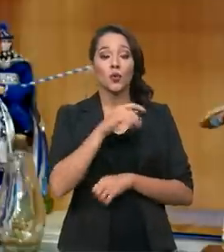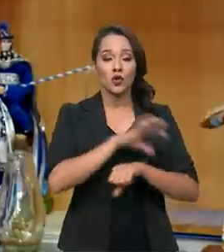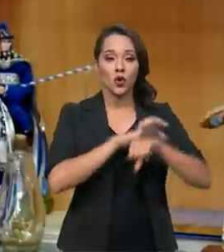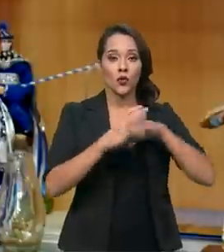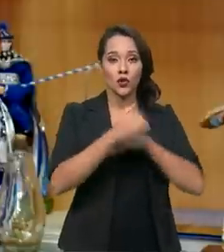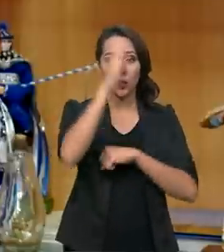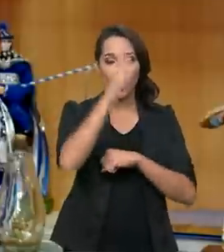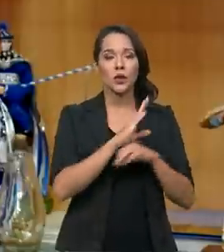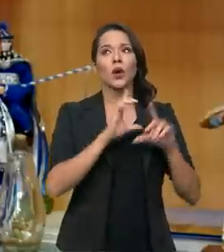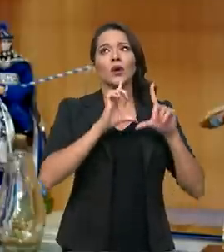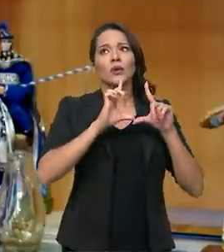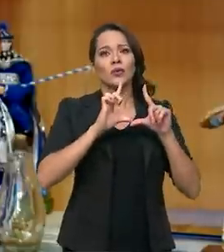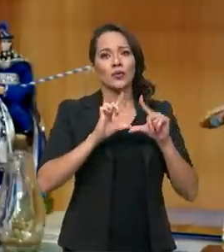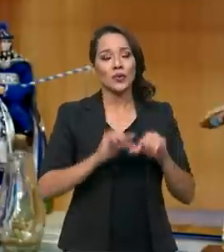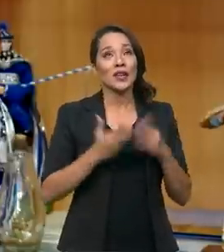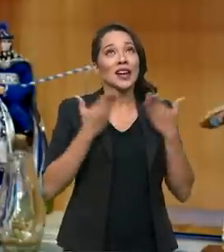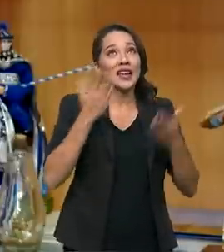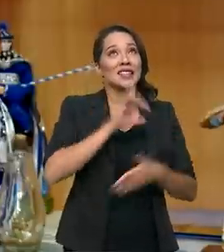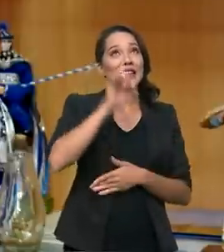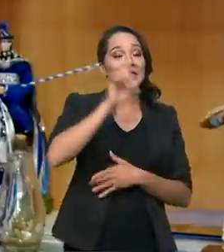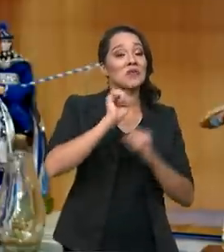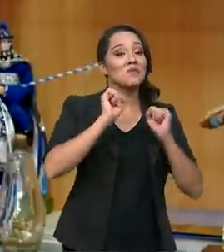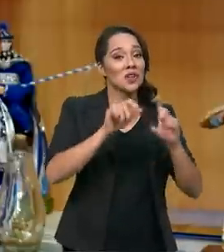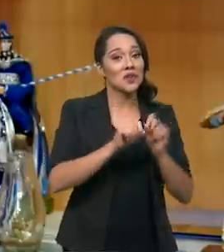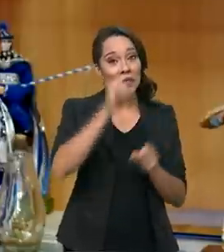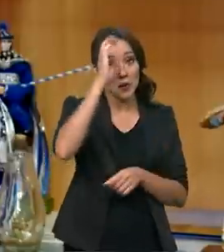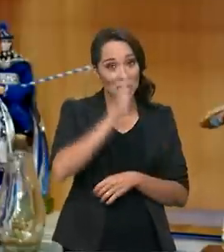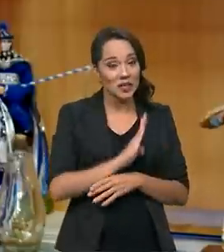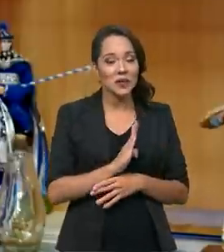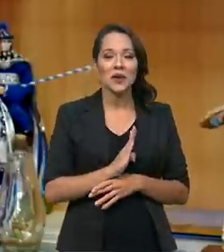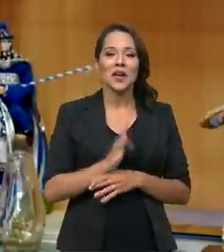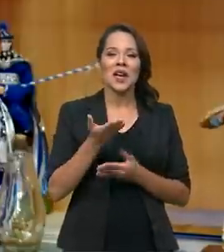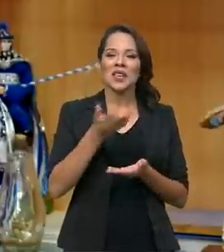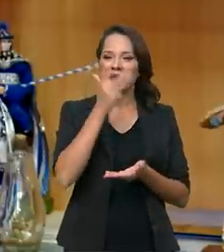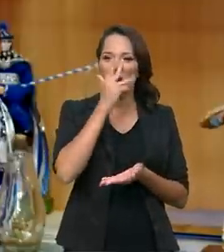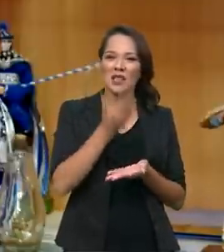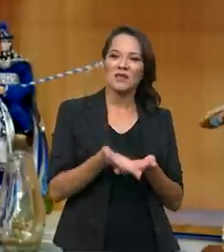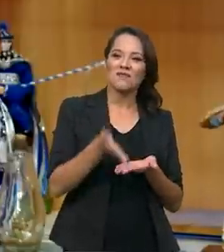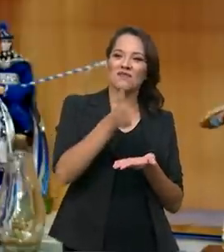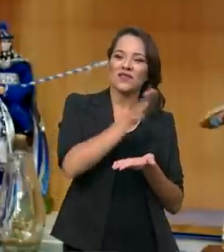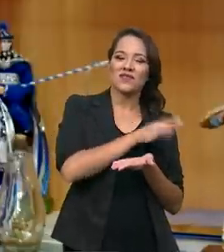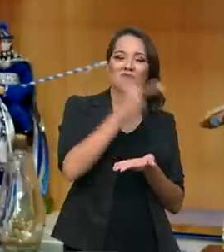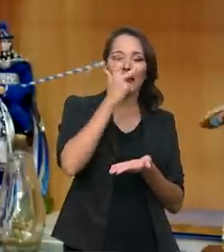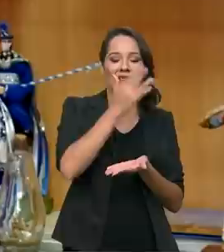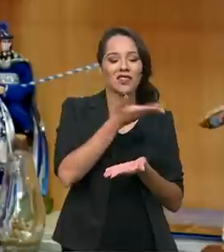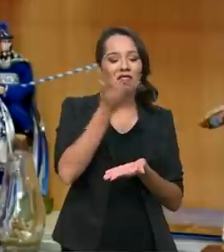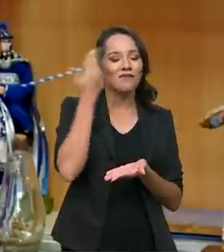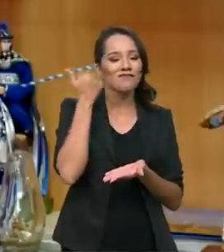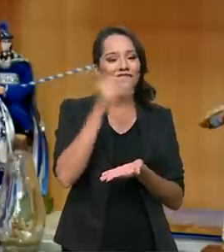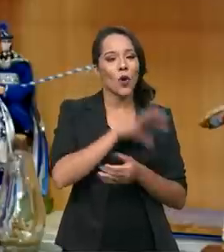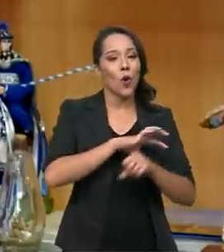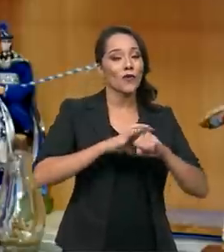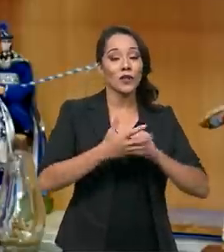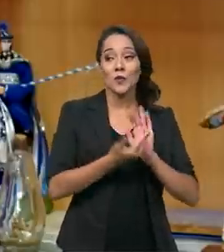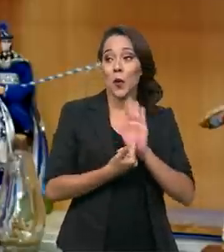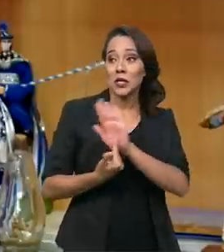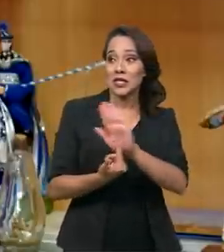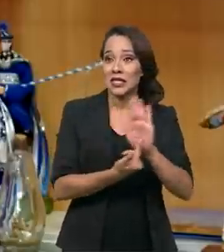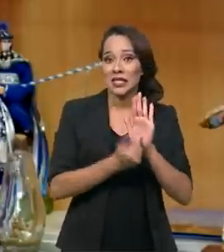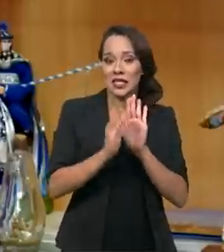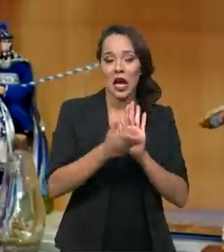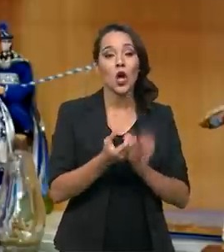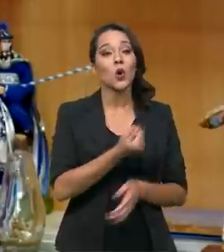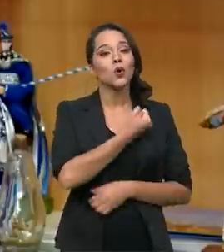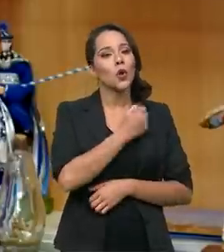praticamente graças a Deus vegetal e a gente já pode dizer hoje que o Brasil é uma página virada na corrida né os exemplos estão aí os números